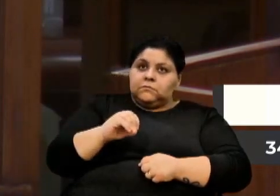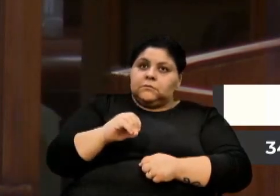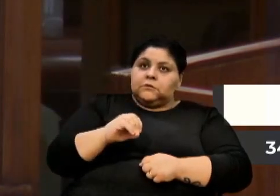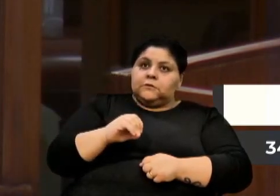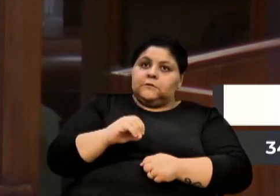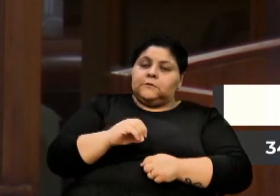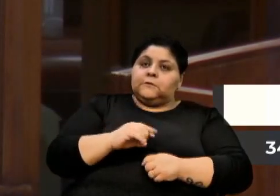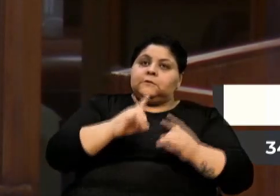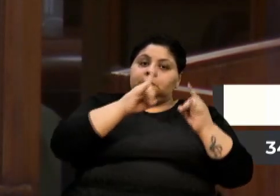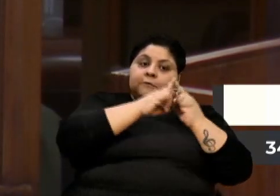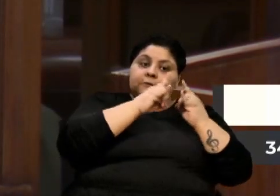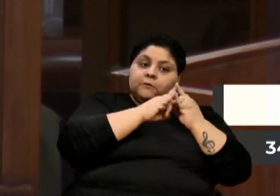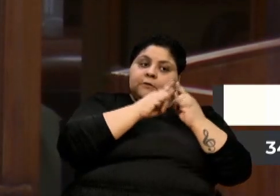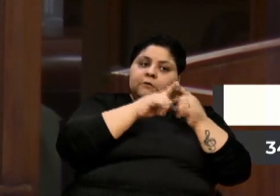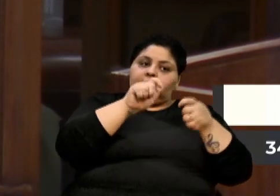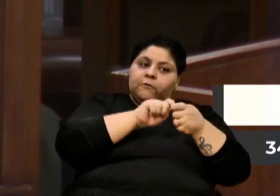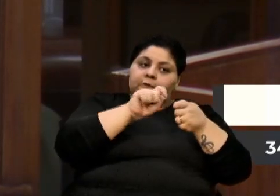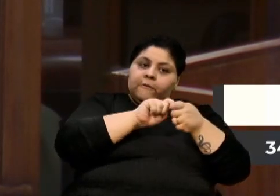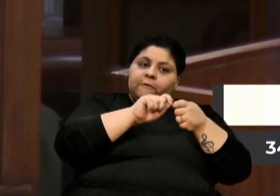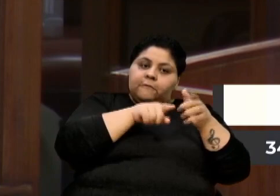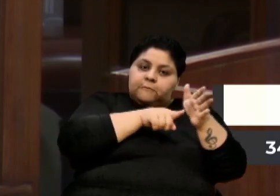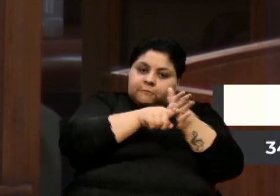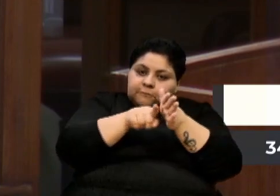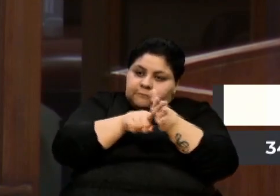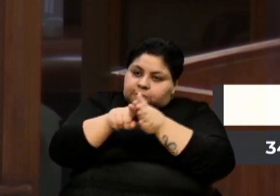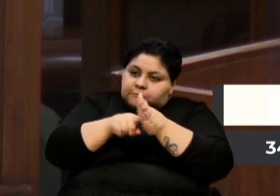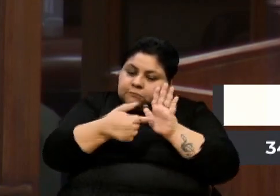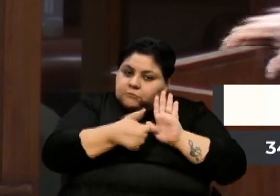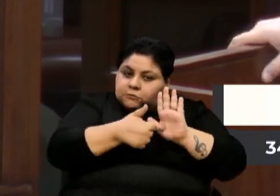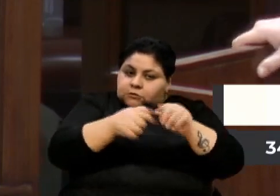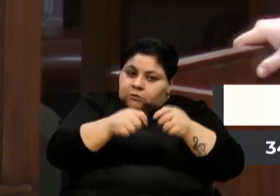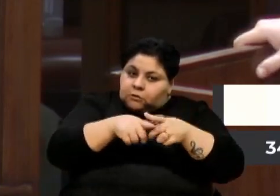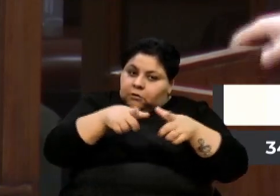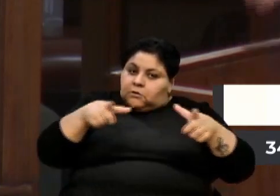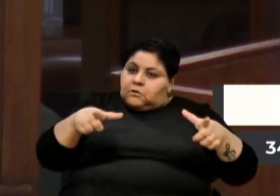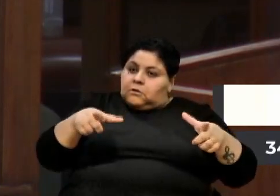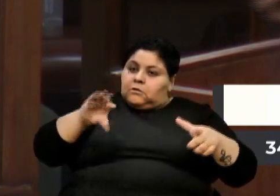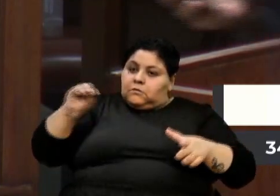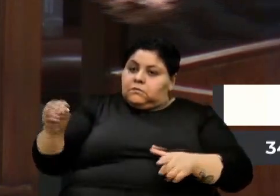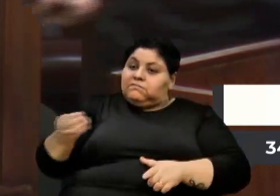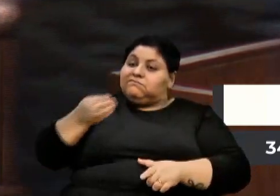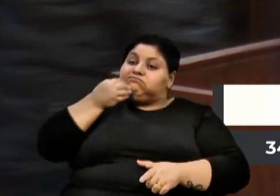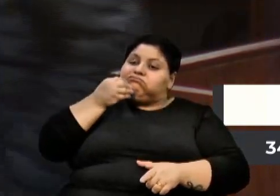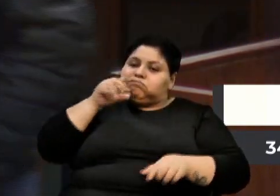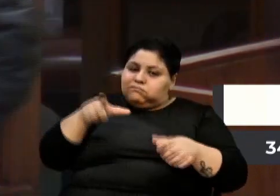crescimento, inclusive demonstra oportunidade de crescimento com relação ao turismo